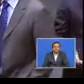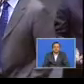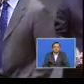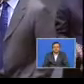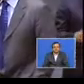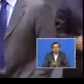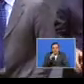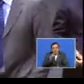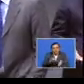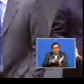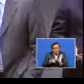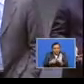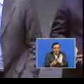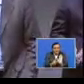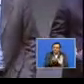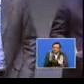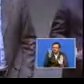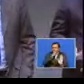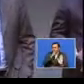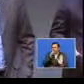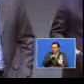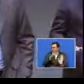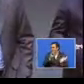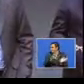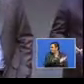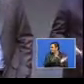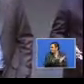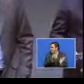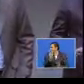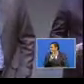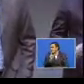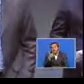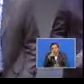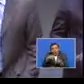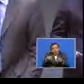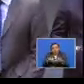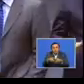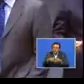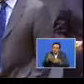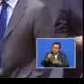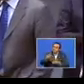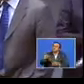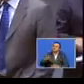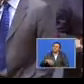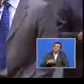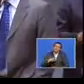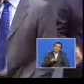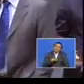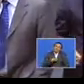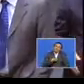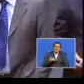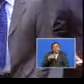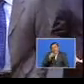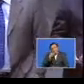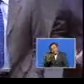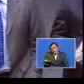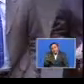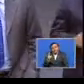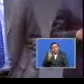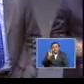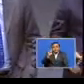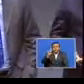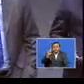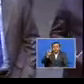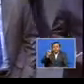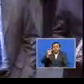fatos que nem sempre são verdadeiros a respeito do governo do PT. Então, eu lamento, viu, Donato, que você traga aqui